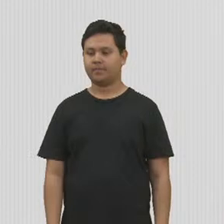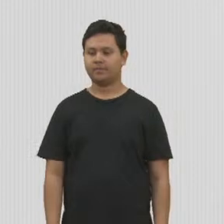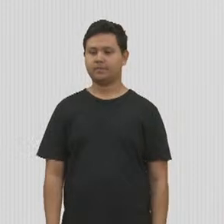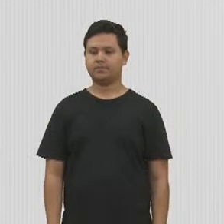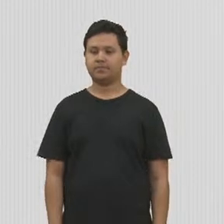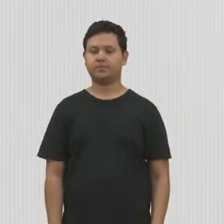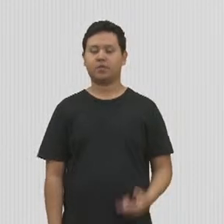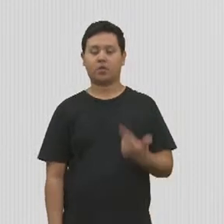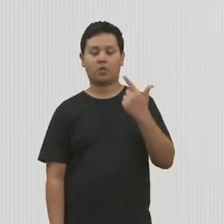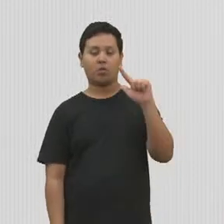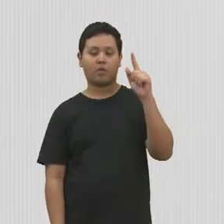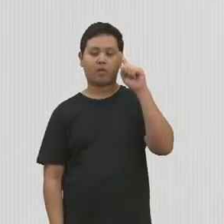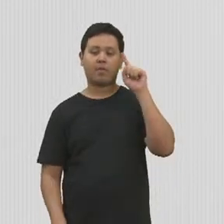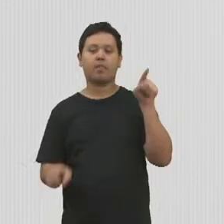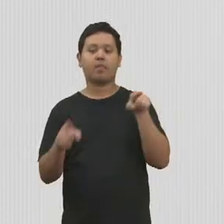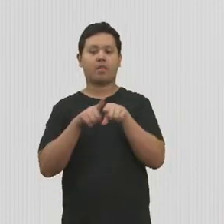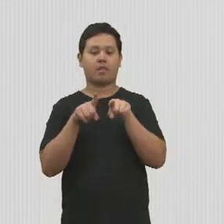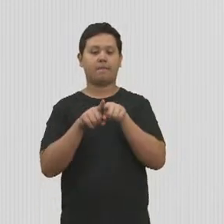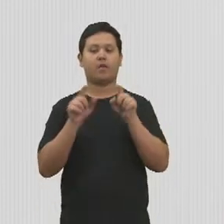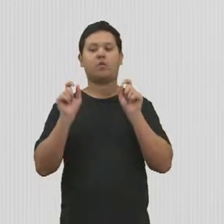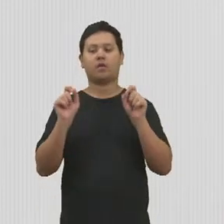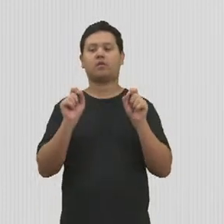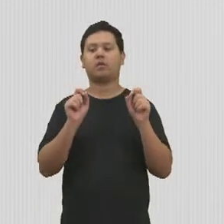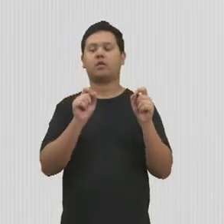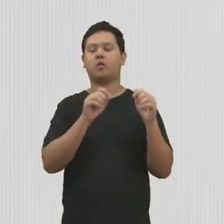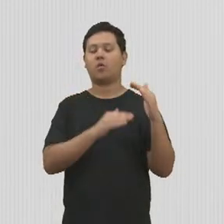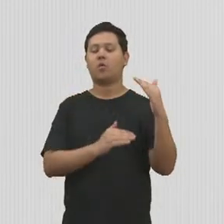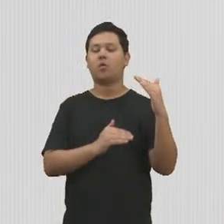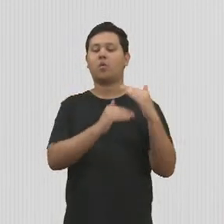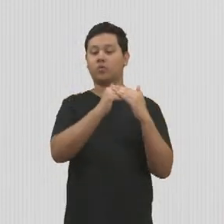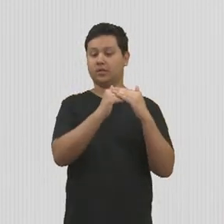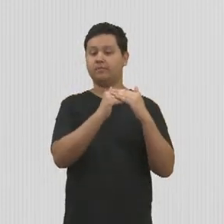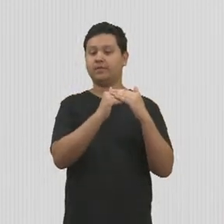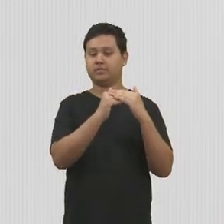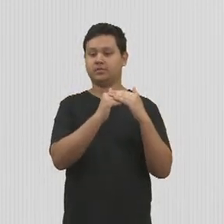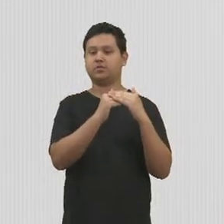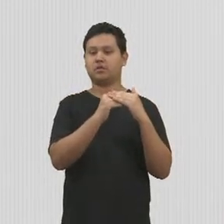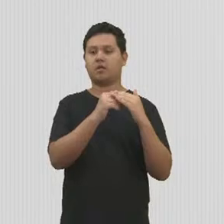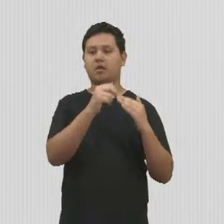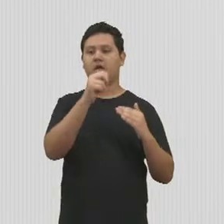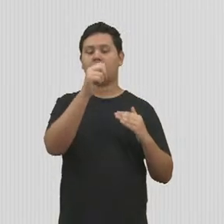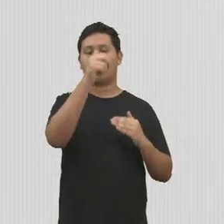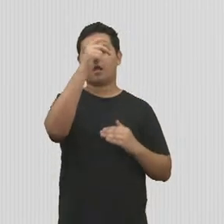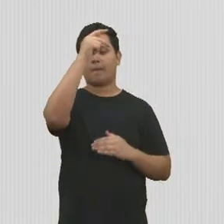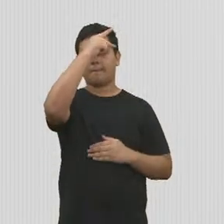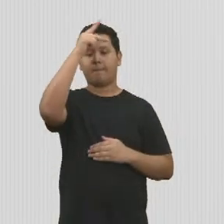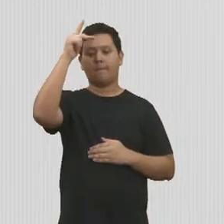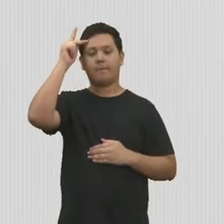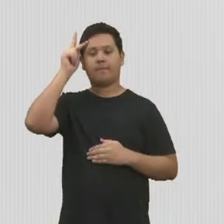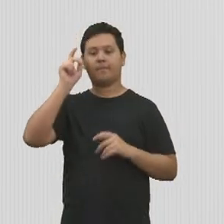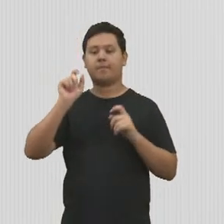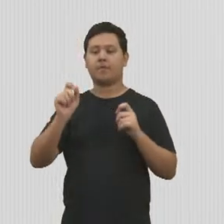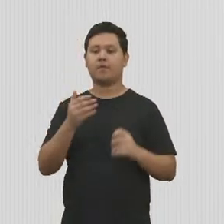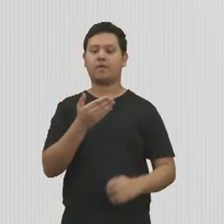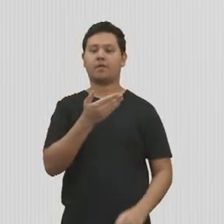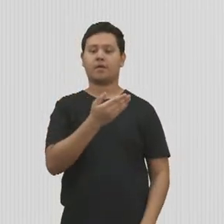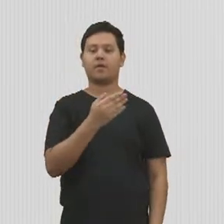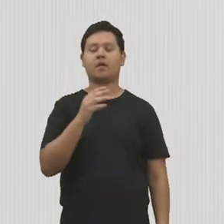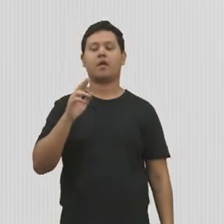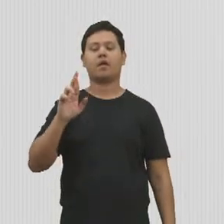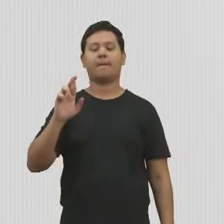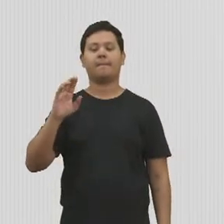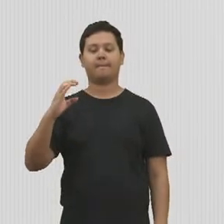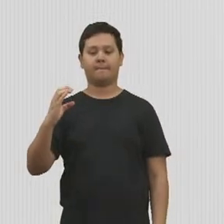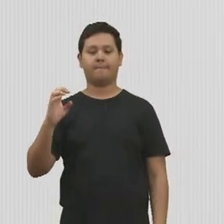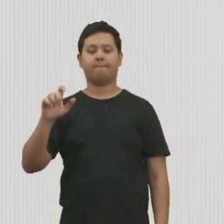O próximo fator que a gente analisa é o limite de pessoal, né? O limite de pessoal, a LRF, ela tem uma